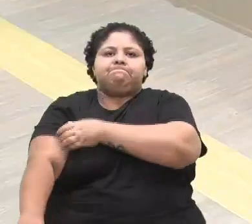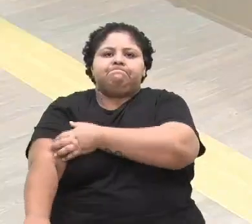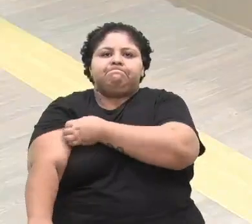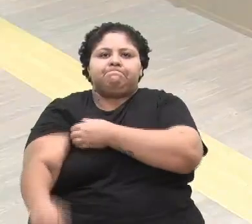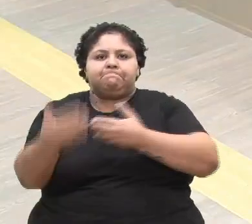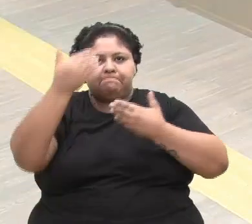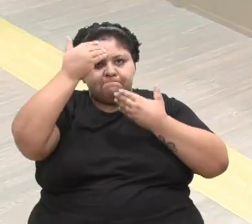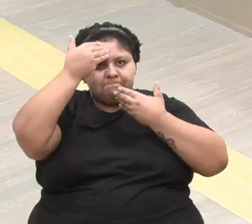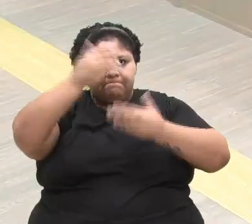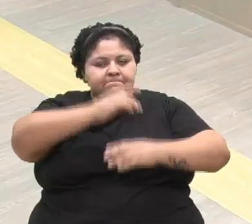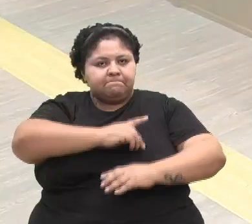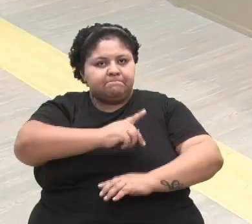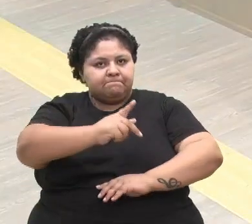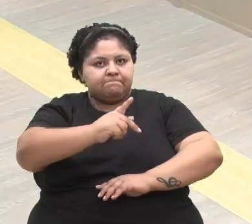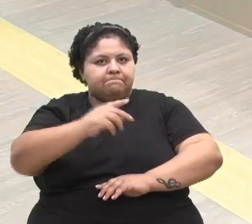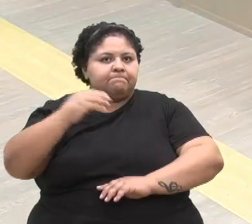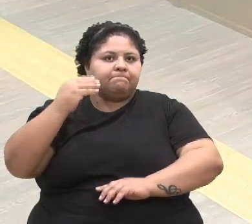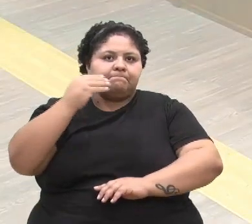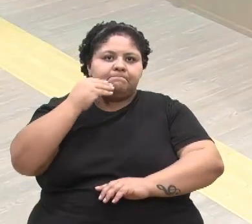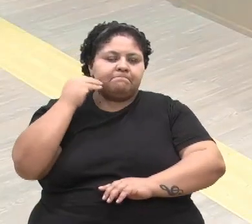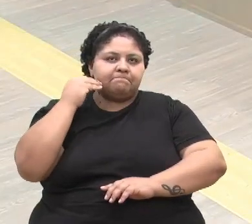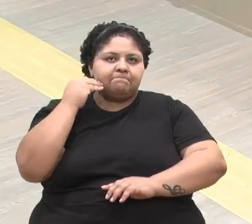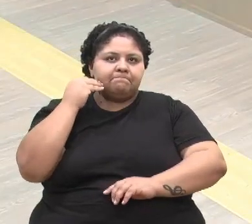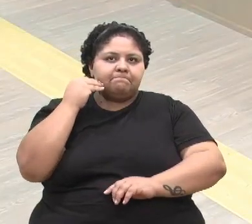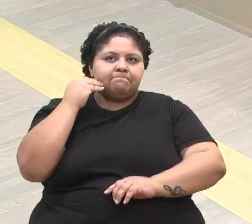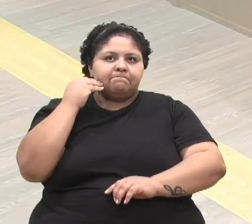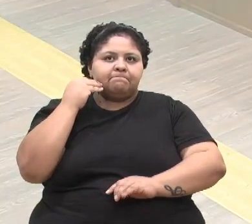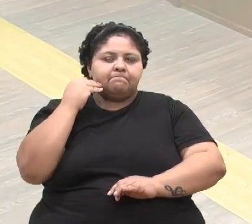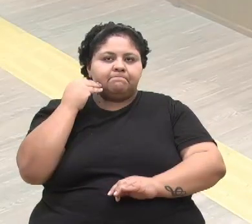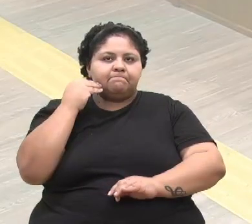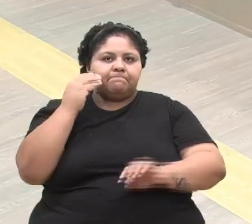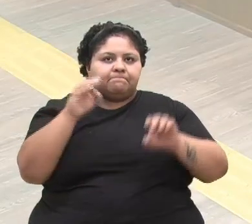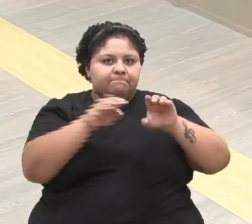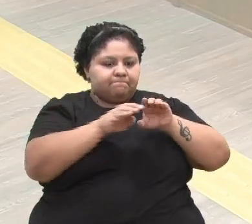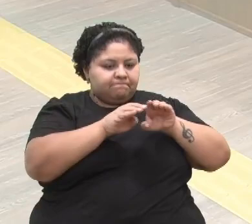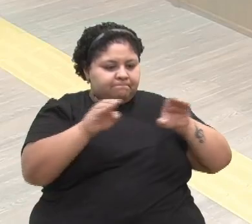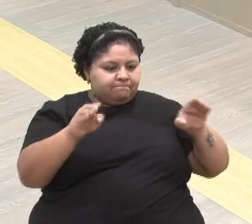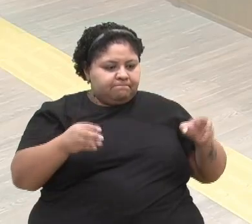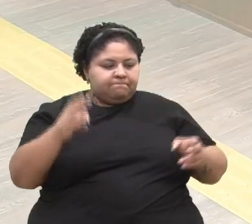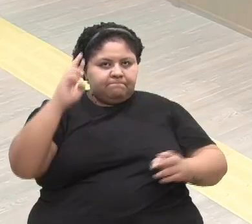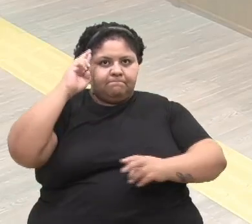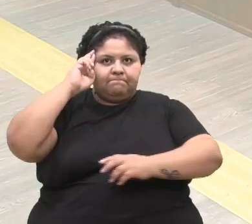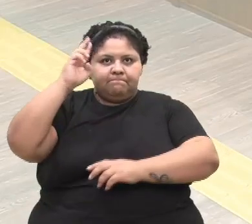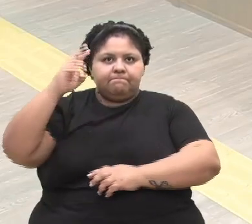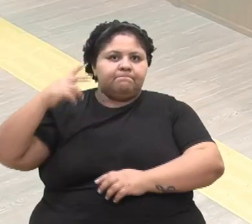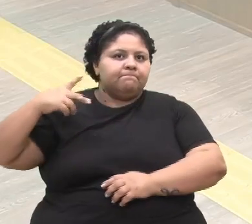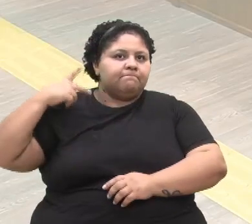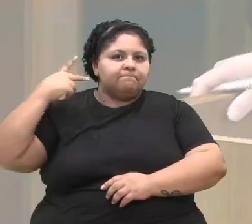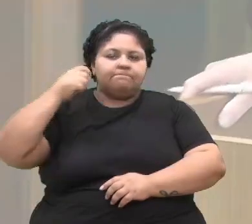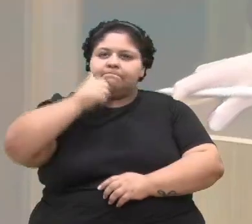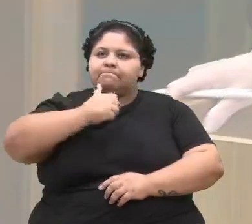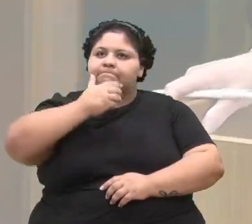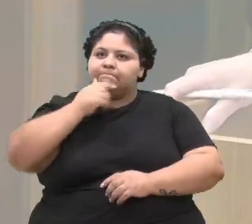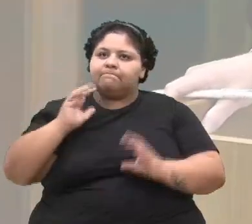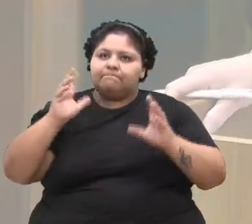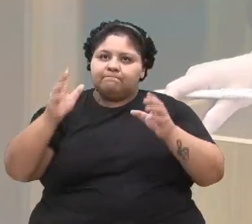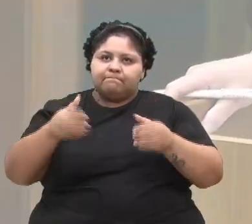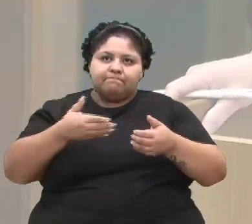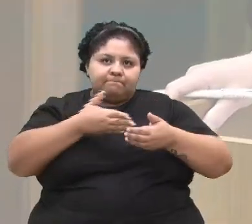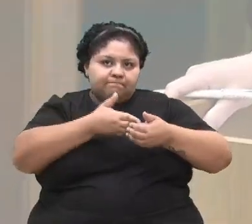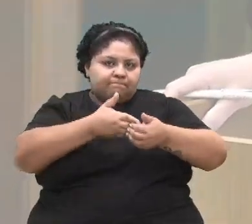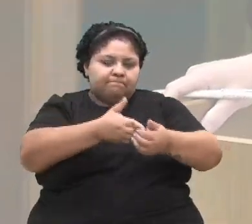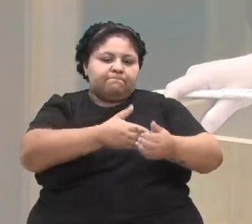Obrigado, senhora presidente Marisol, membros da mesa diretora, senhores e senhoras vereadores e todos que nos acompanham pela